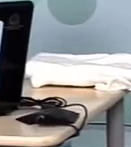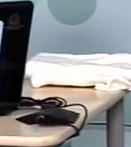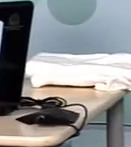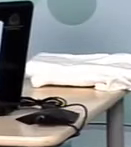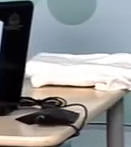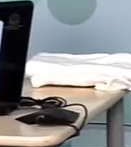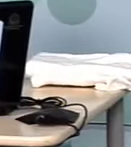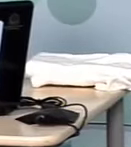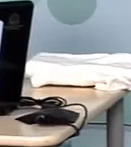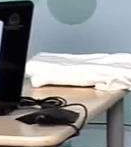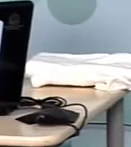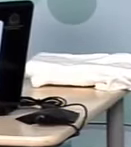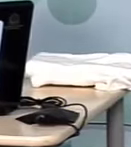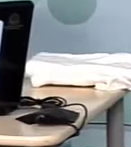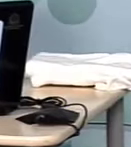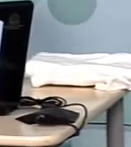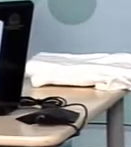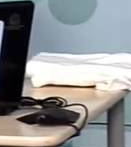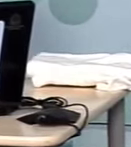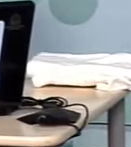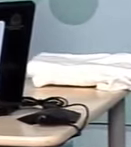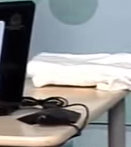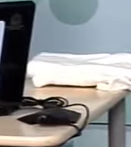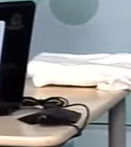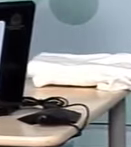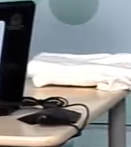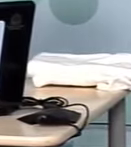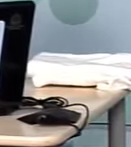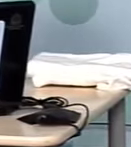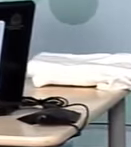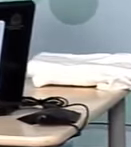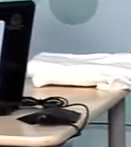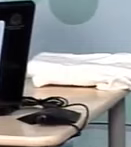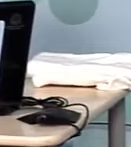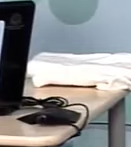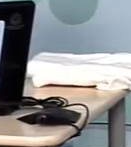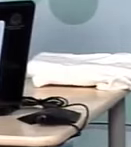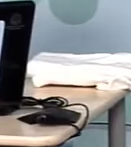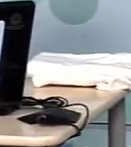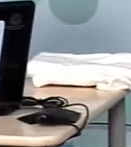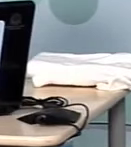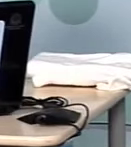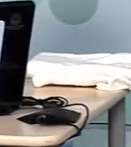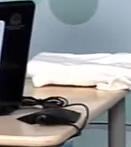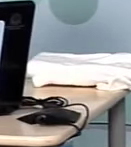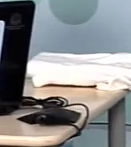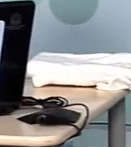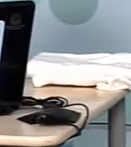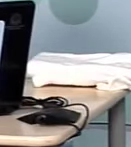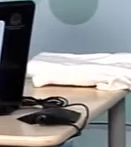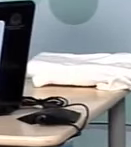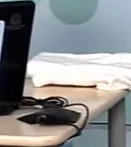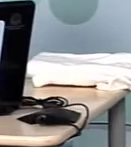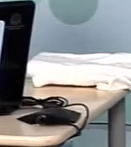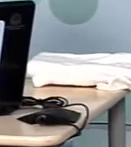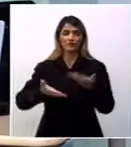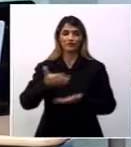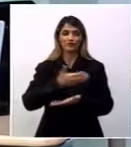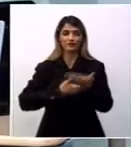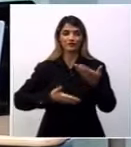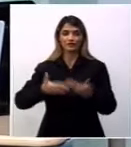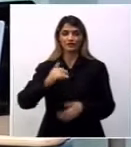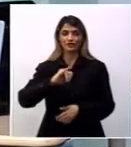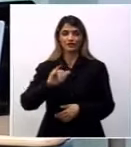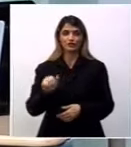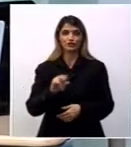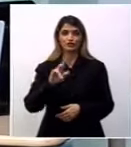Bom, pessoal, ainda falando das interações aqui, apareceram algumas outras. A Júlia, a Gabriela, o